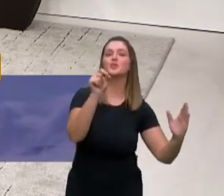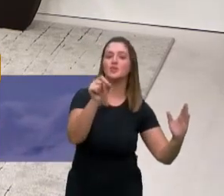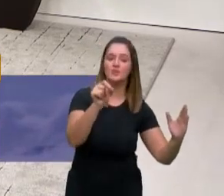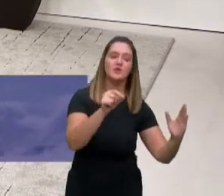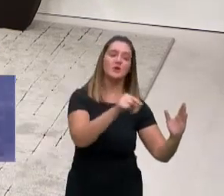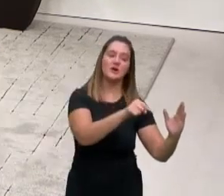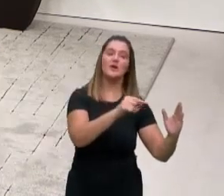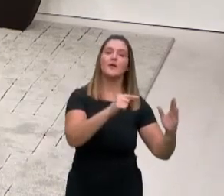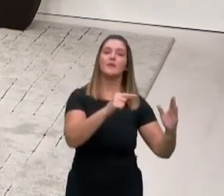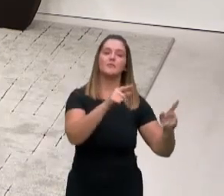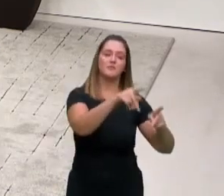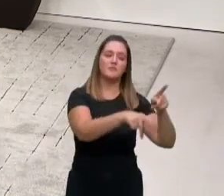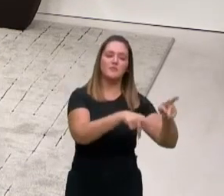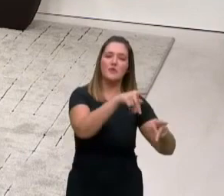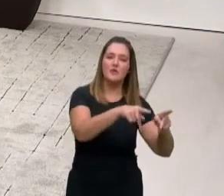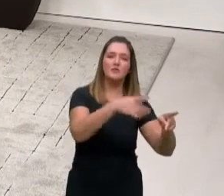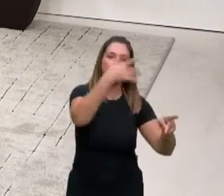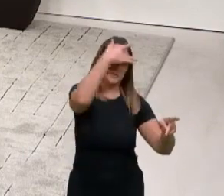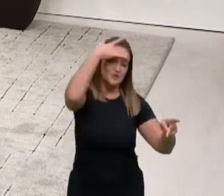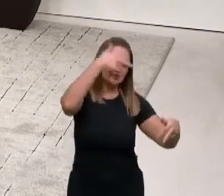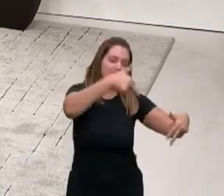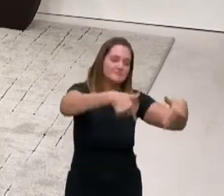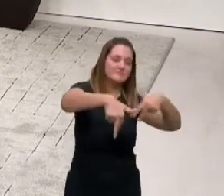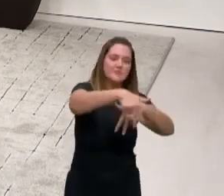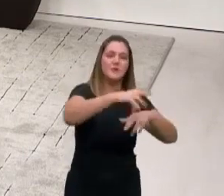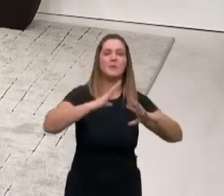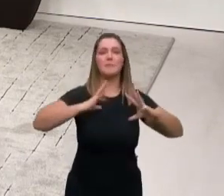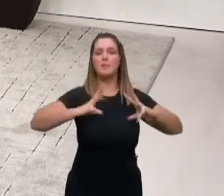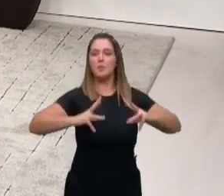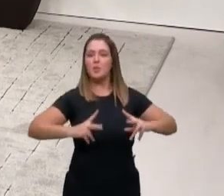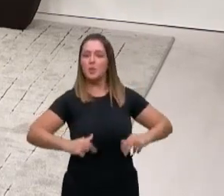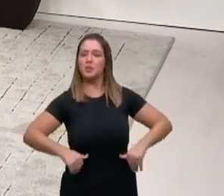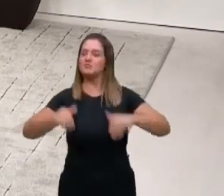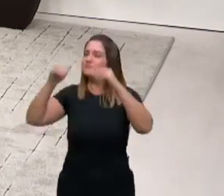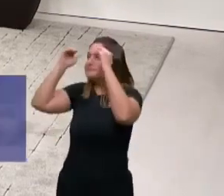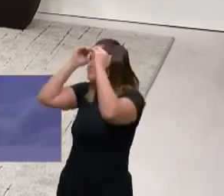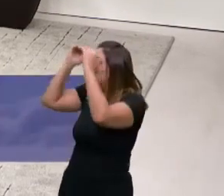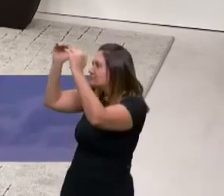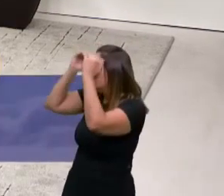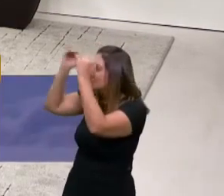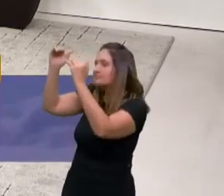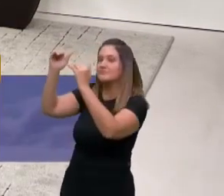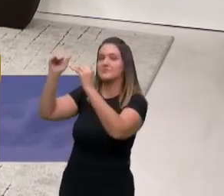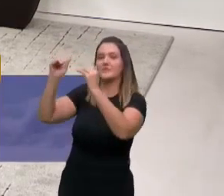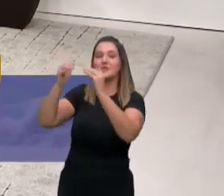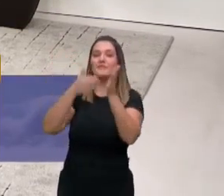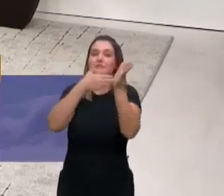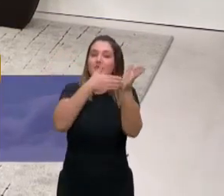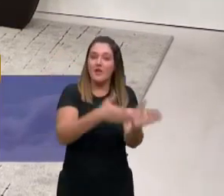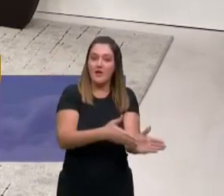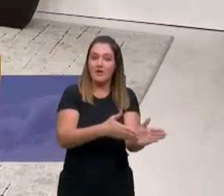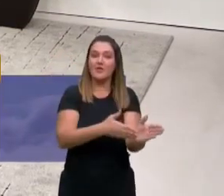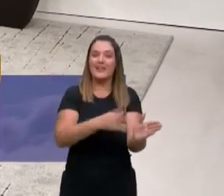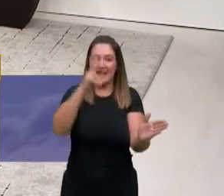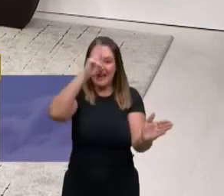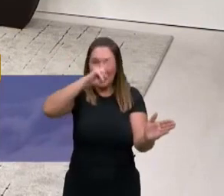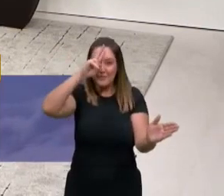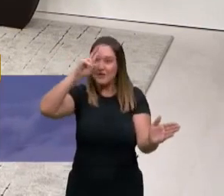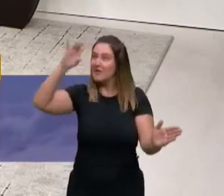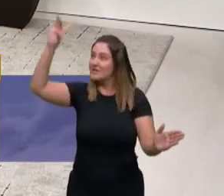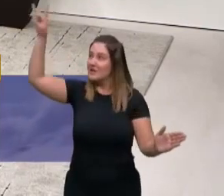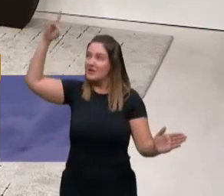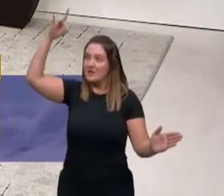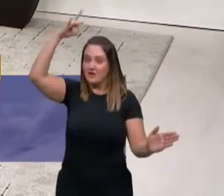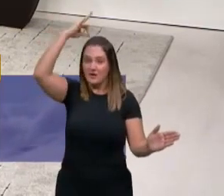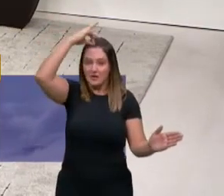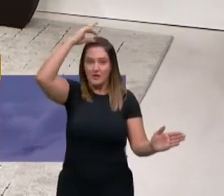que a igreja era pura, era obediente, era fiel. Foi o período em que Deus derramou o Espírito Santo no Pentecostes. Foi quando